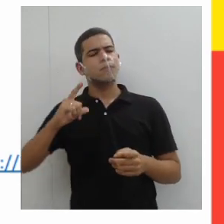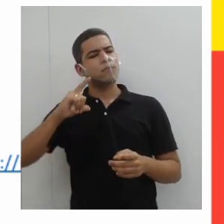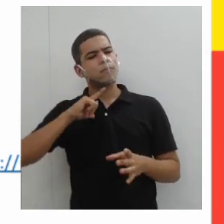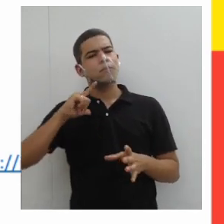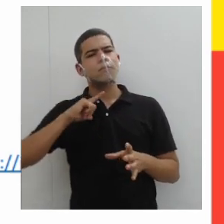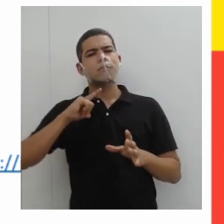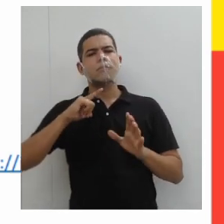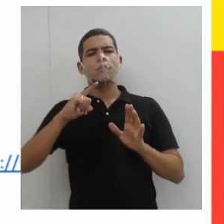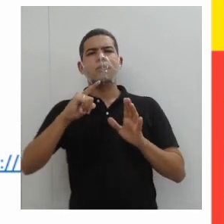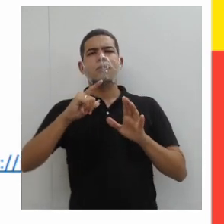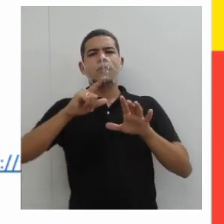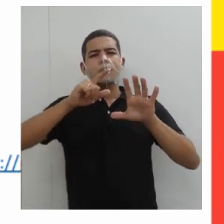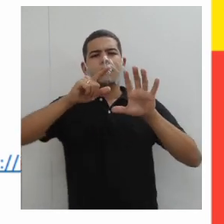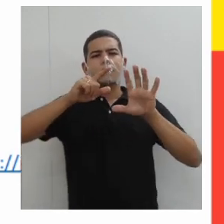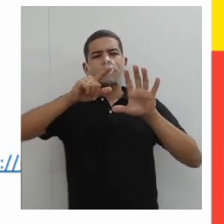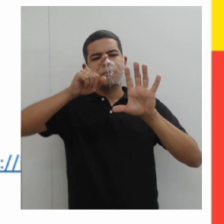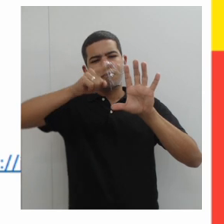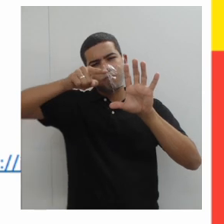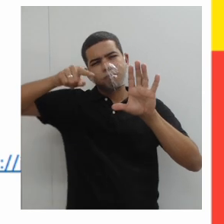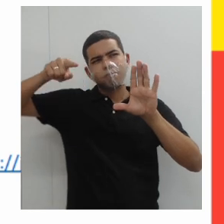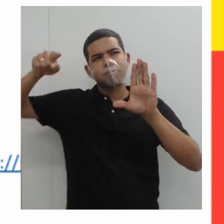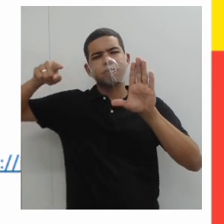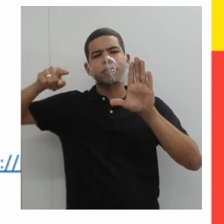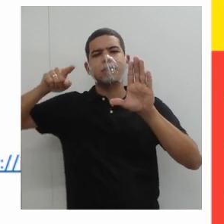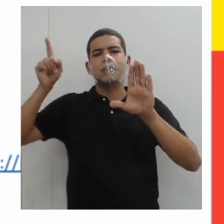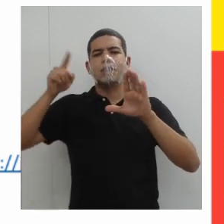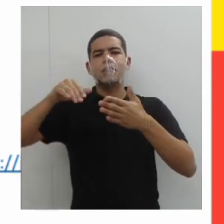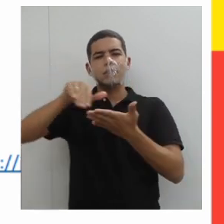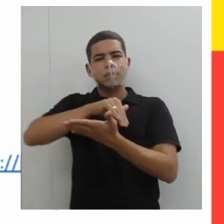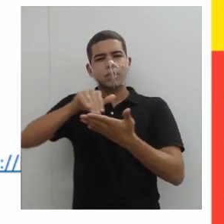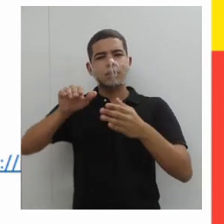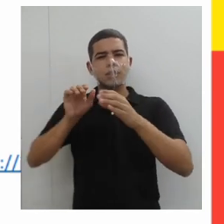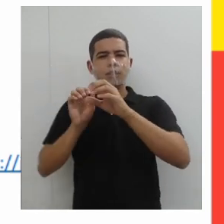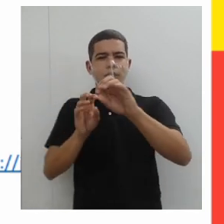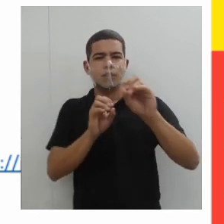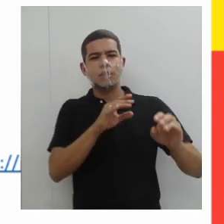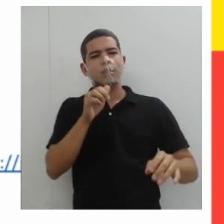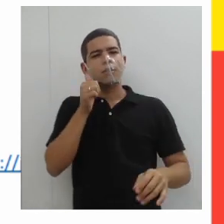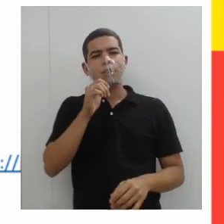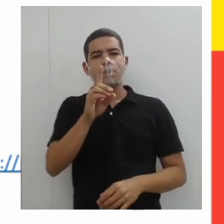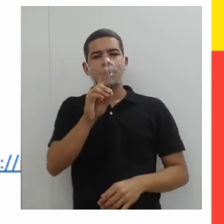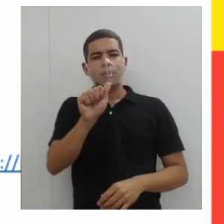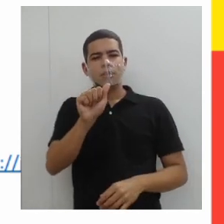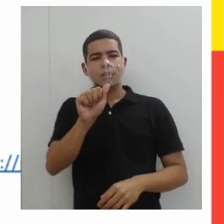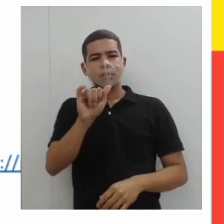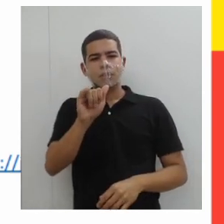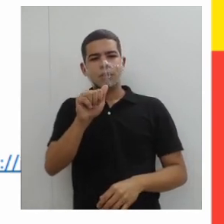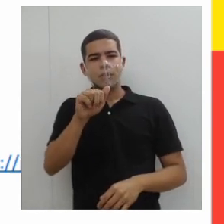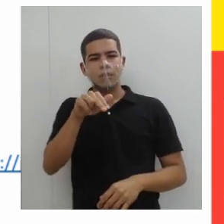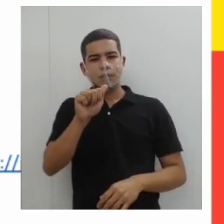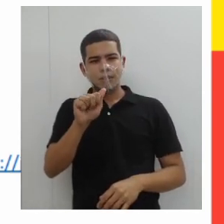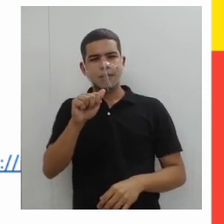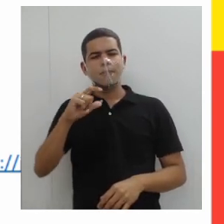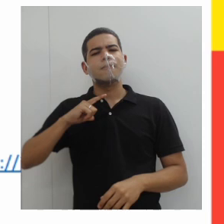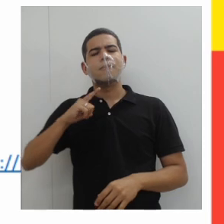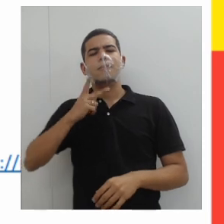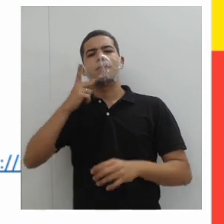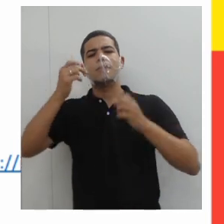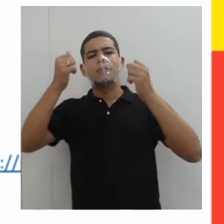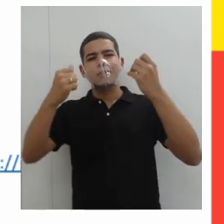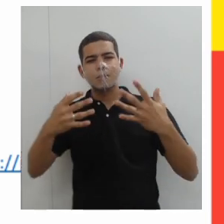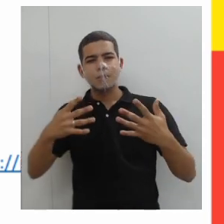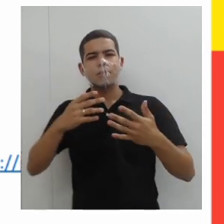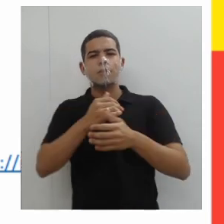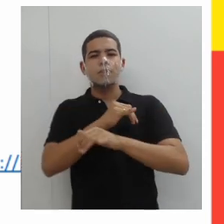dado muito importante, e aí eu tenho uma querida amiga lá da Secretaria de Educação, a Dayana, que ela traz muito esse dado quando ela faz uma